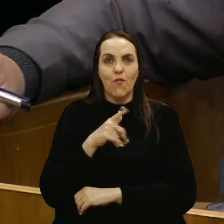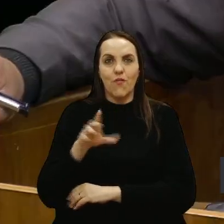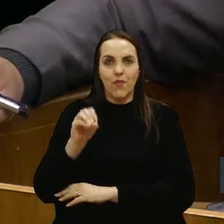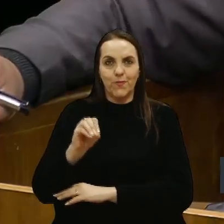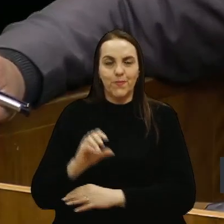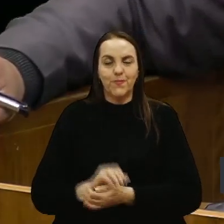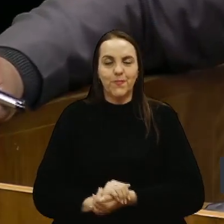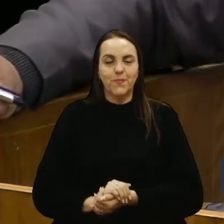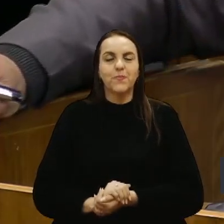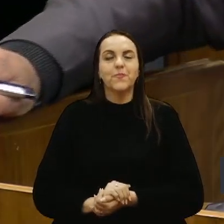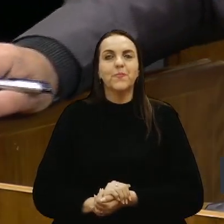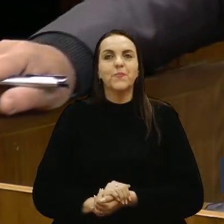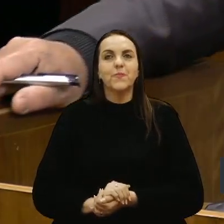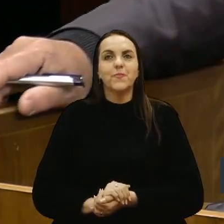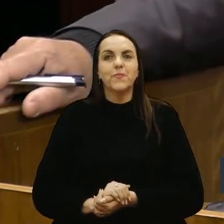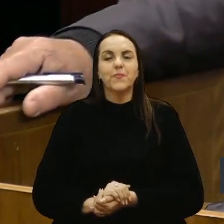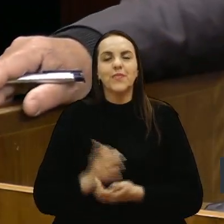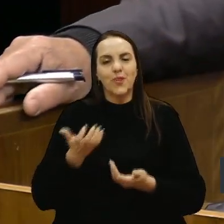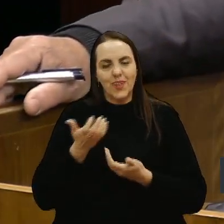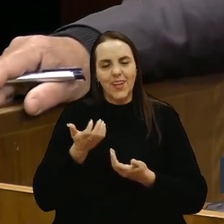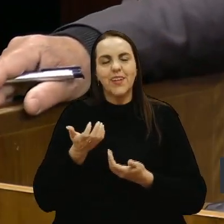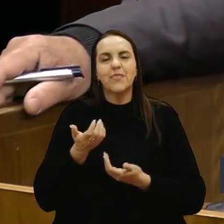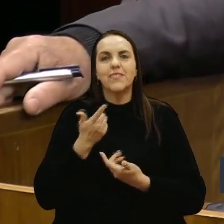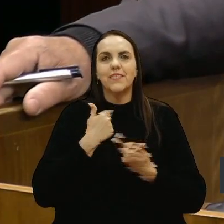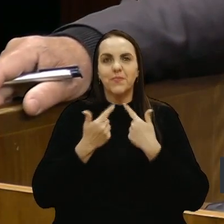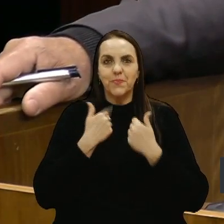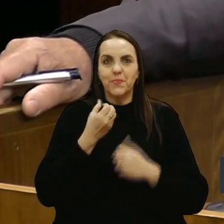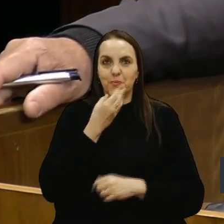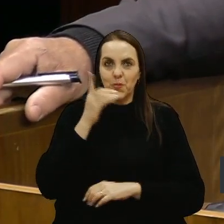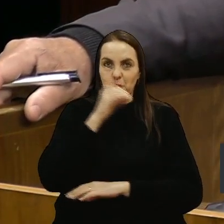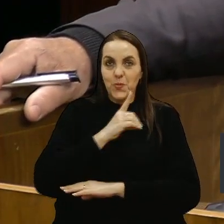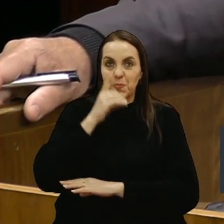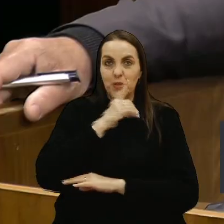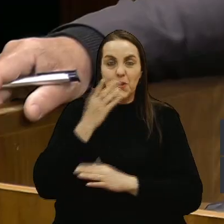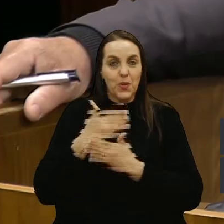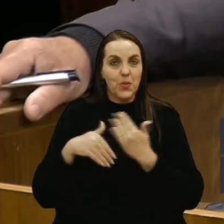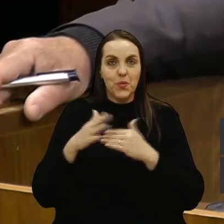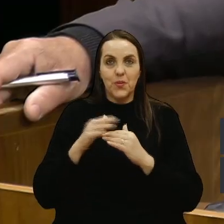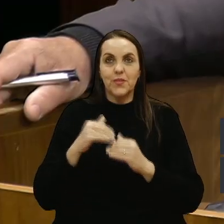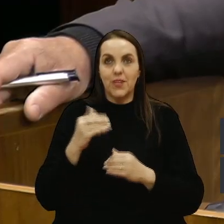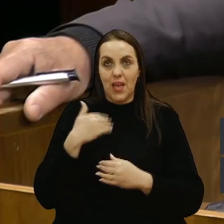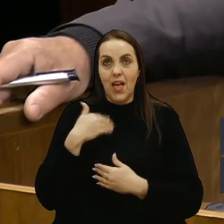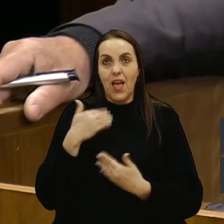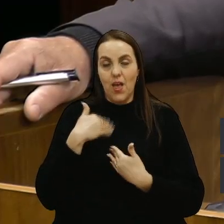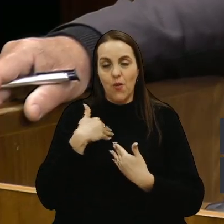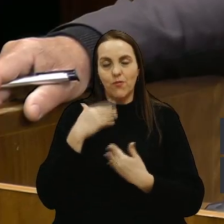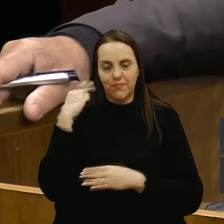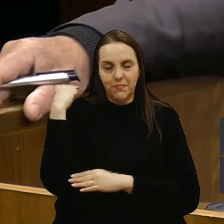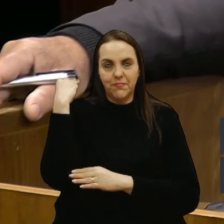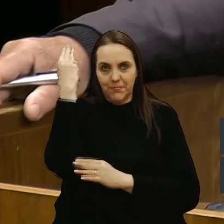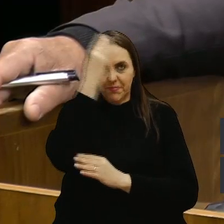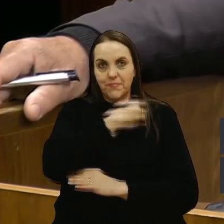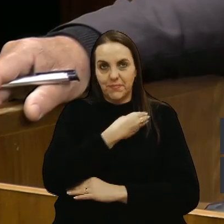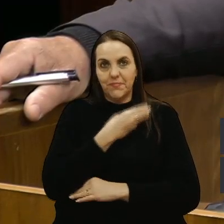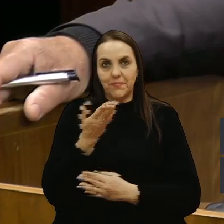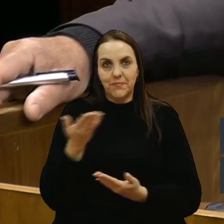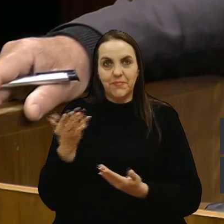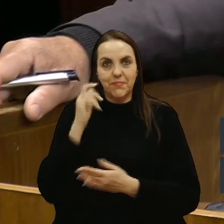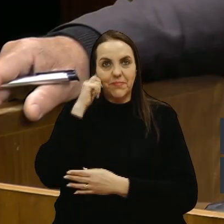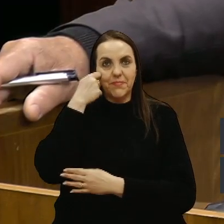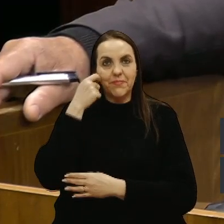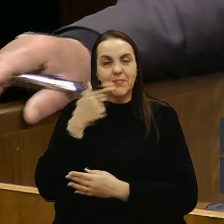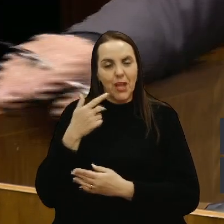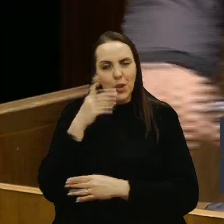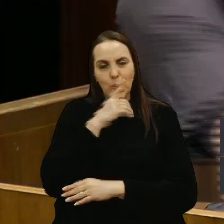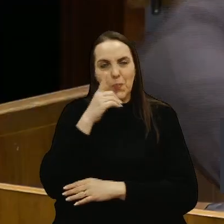finalizar desejar um bom domingo a todos. Eu, como sou devoto à Nossa Senhora Aparecida, domingo é um dia muito